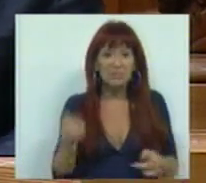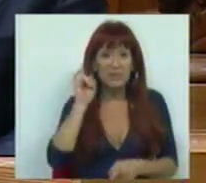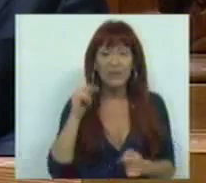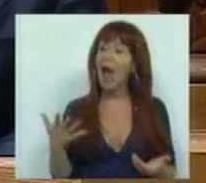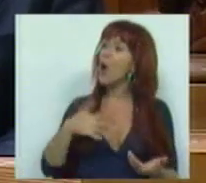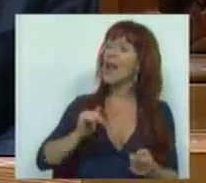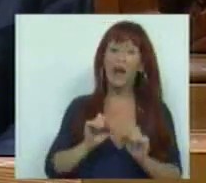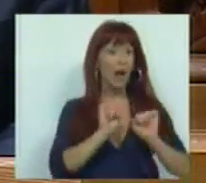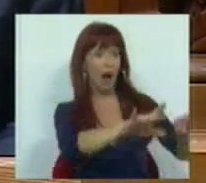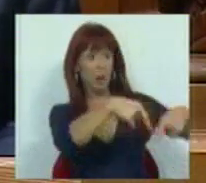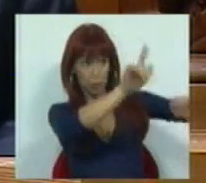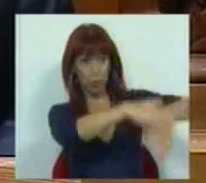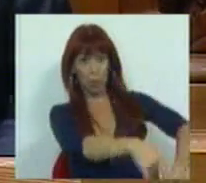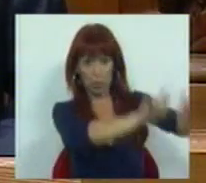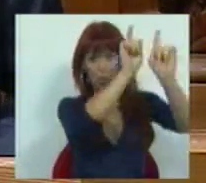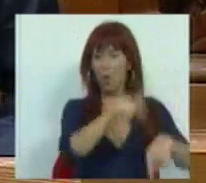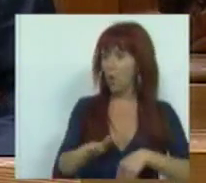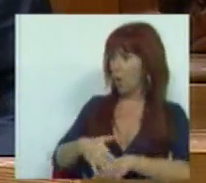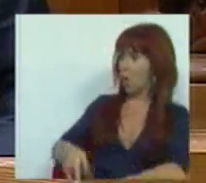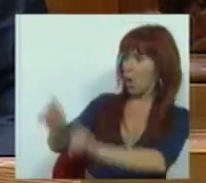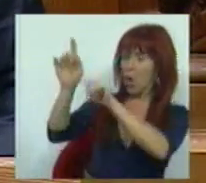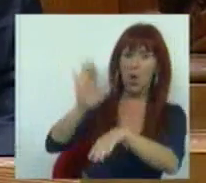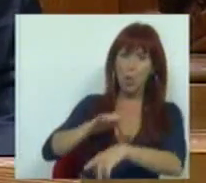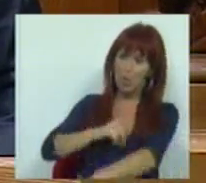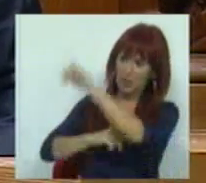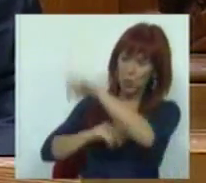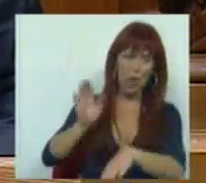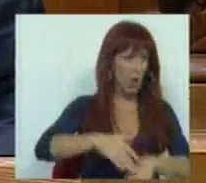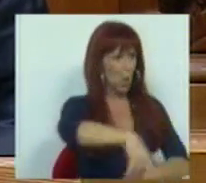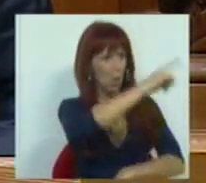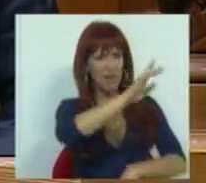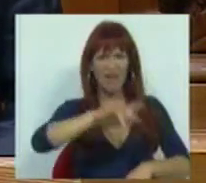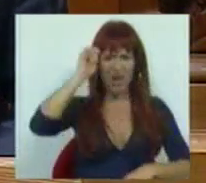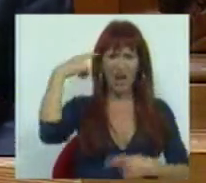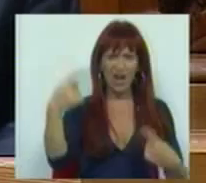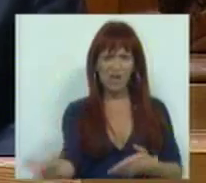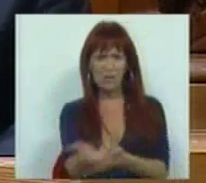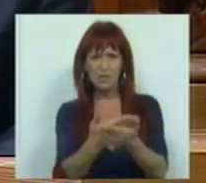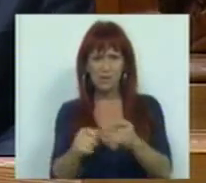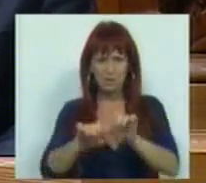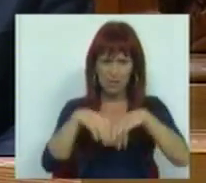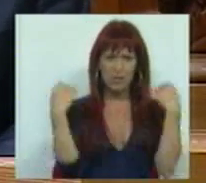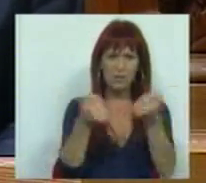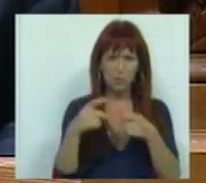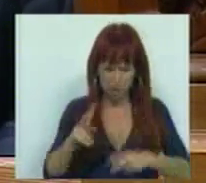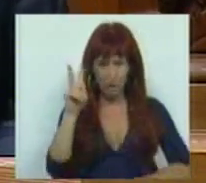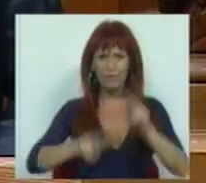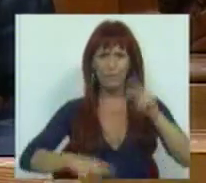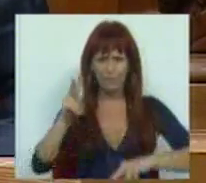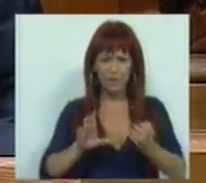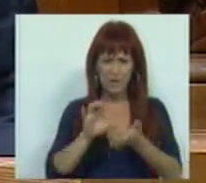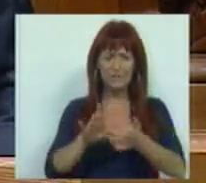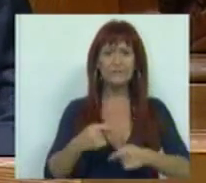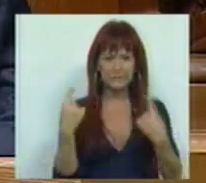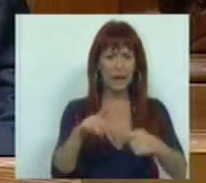quererem agora sacudir a água do capote, culpando-se mutuamente pela crise económica, social e financeira